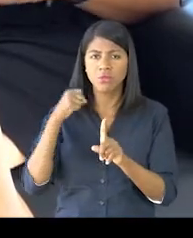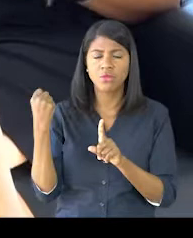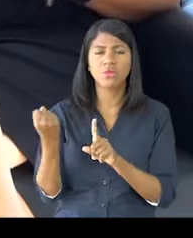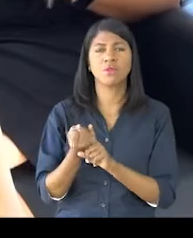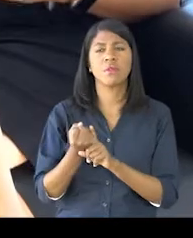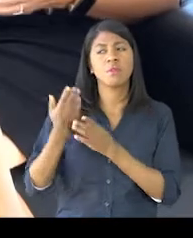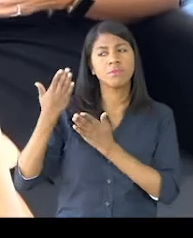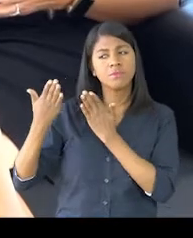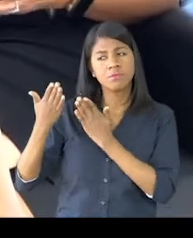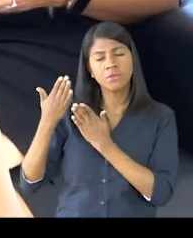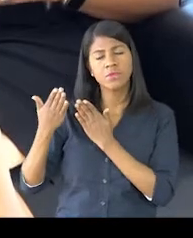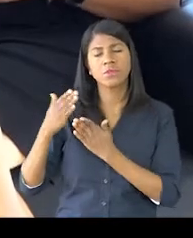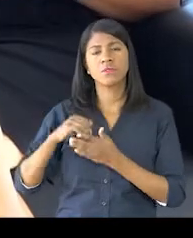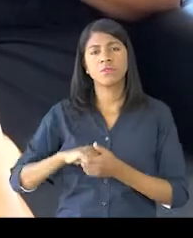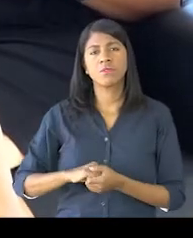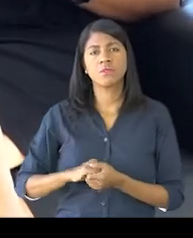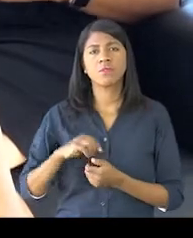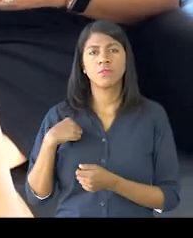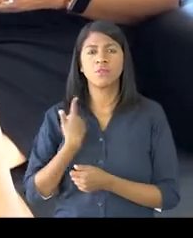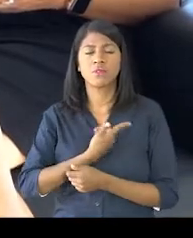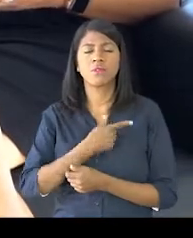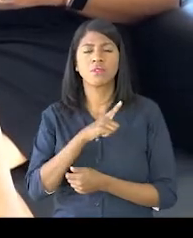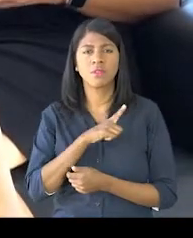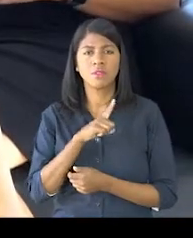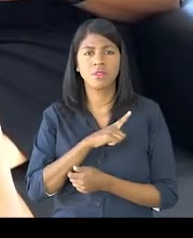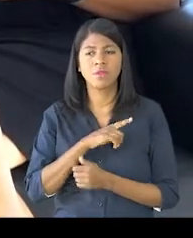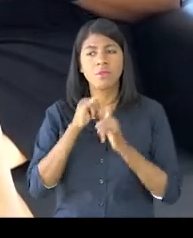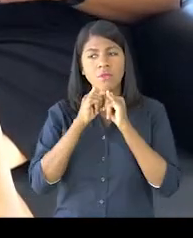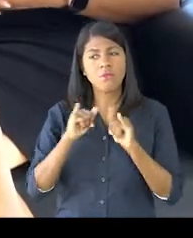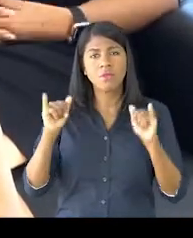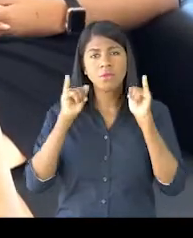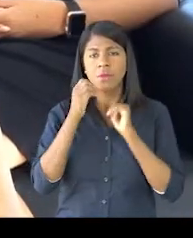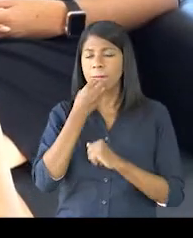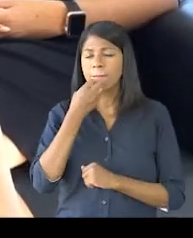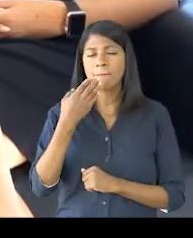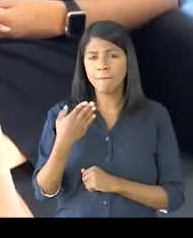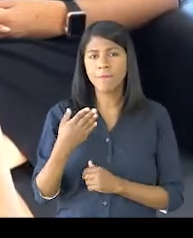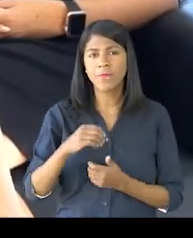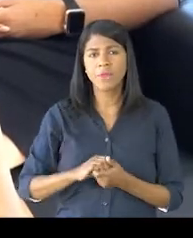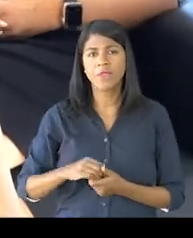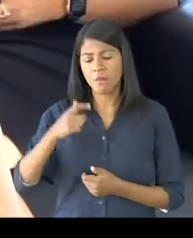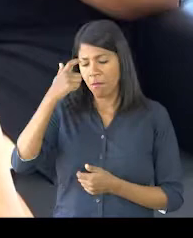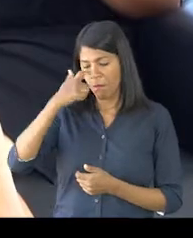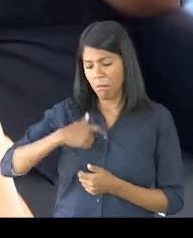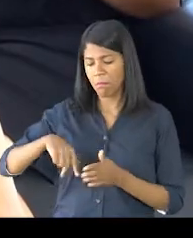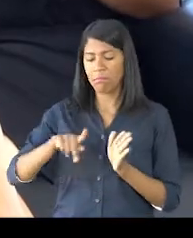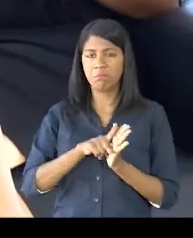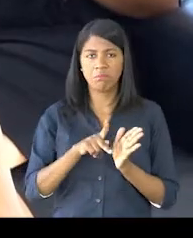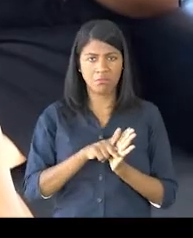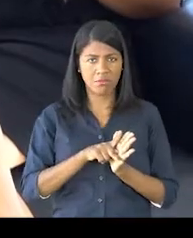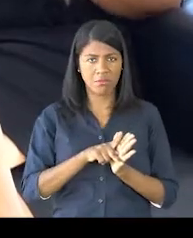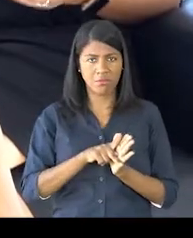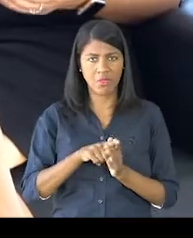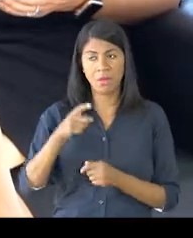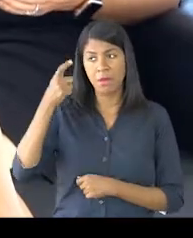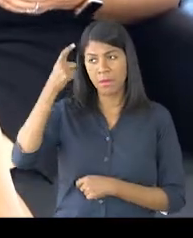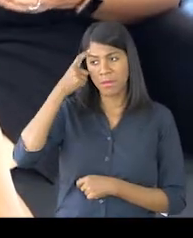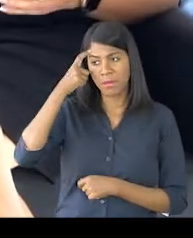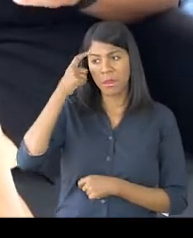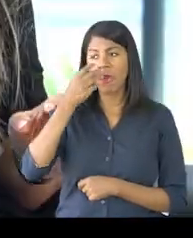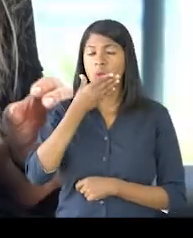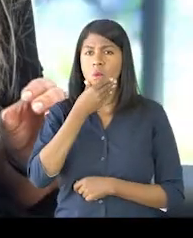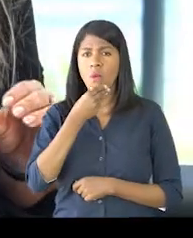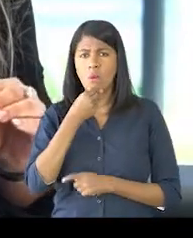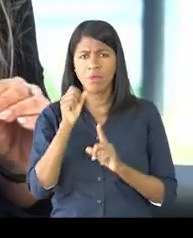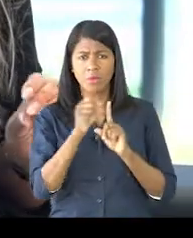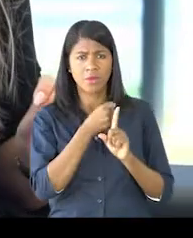duplo, com assistente social, com psicólogas. E nós temos um dado muito interessante, camarada. Eu, pessoalmente, quando entrei na